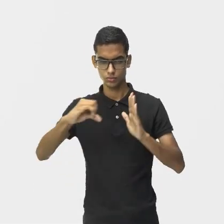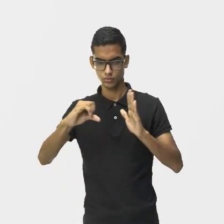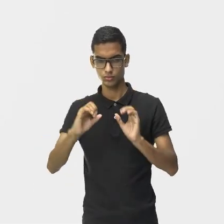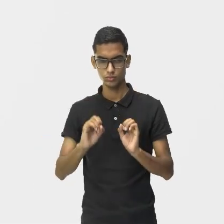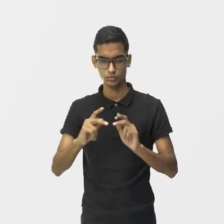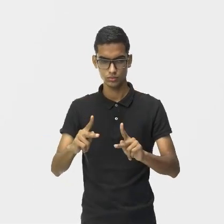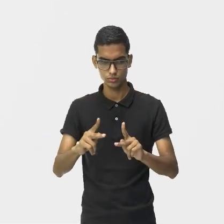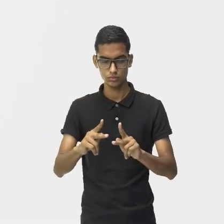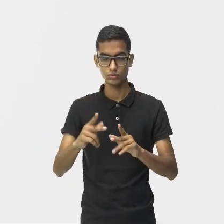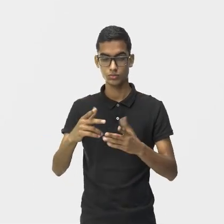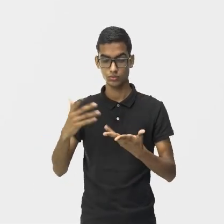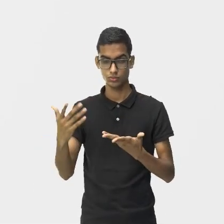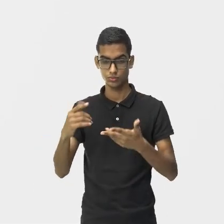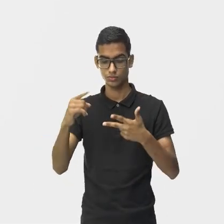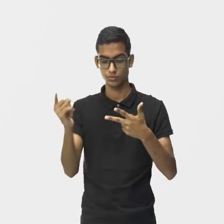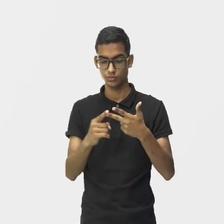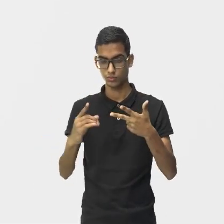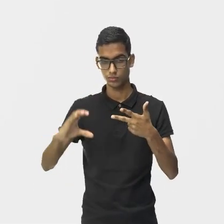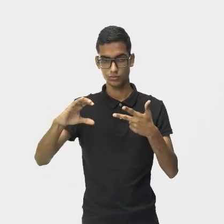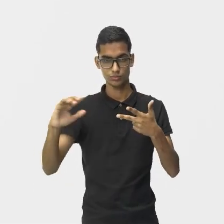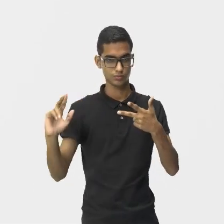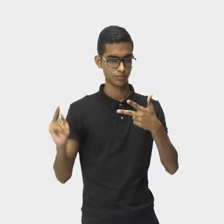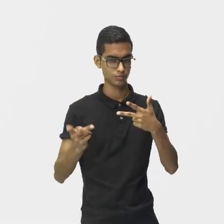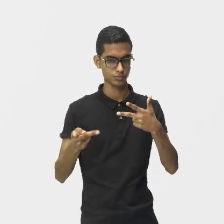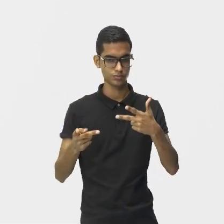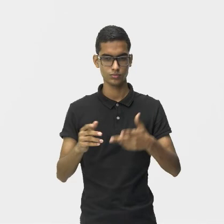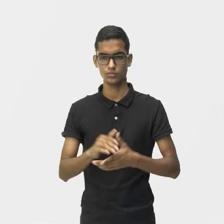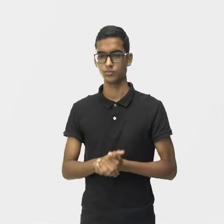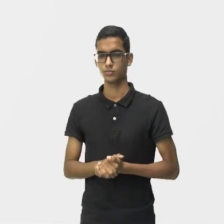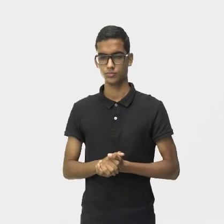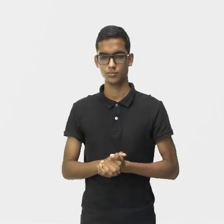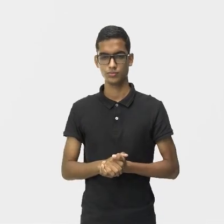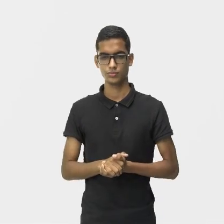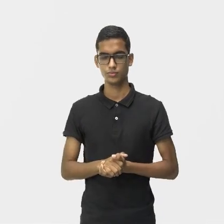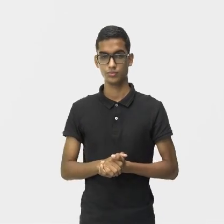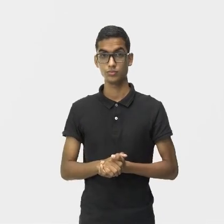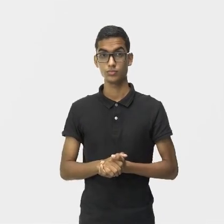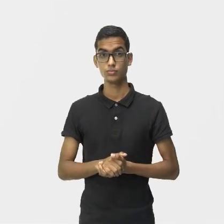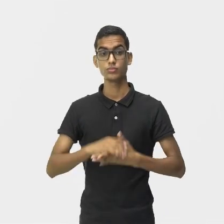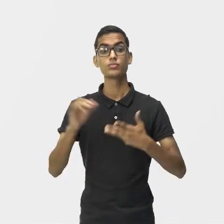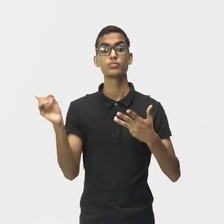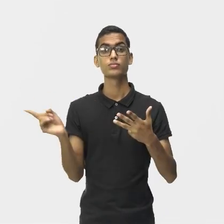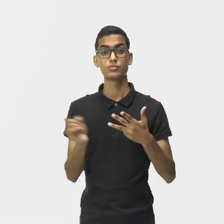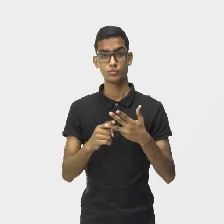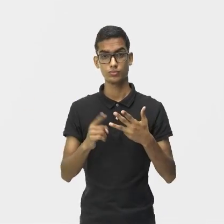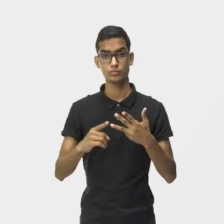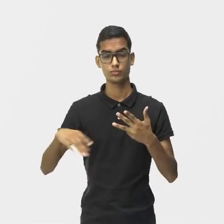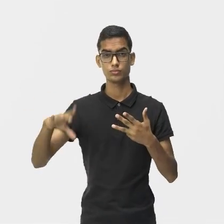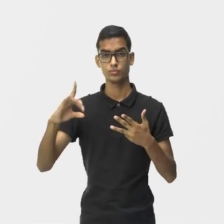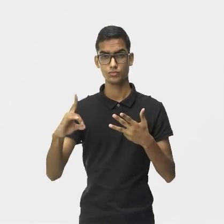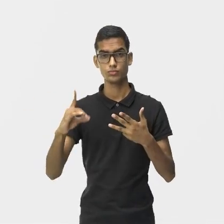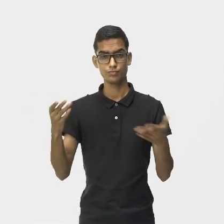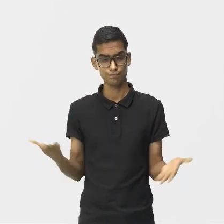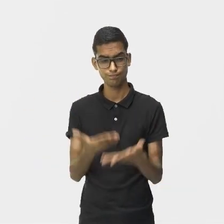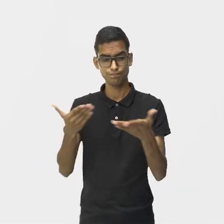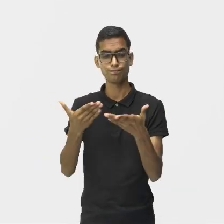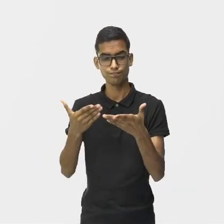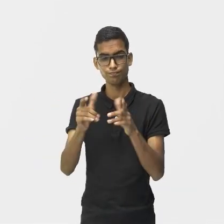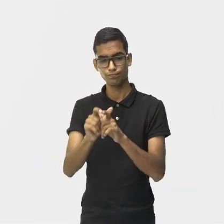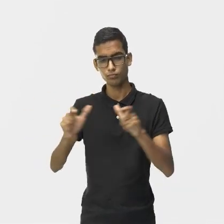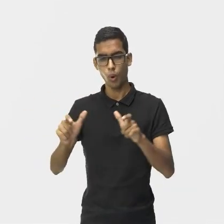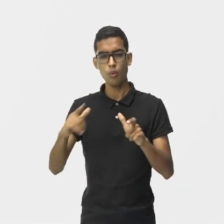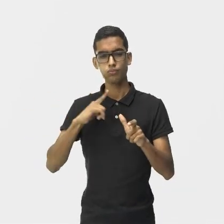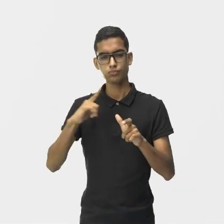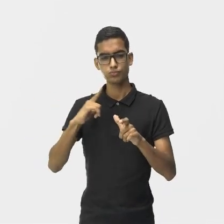letra C não esteja correta. Letra D. Incentiva a ampliação de modelos econômicos